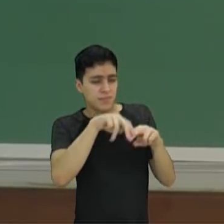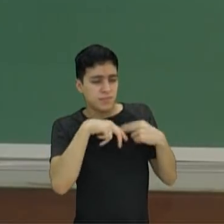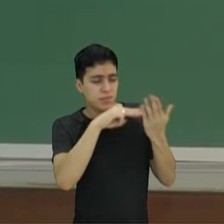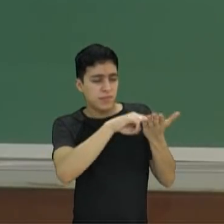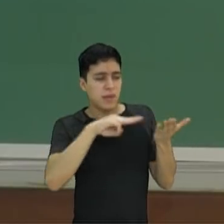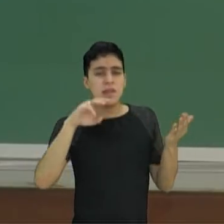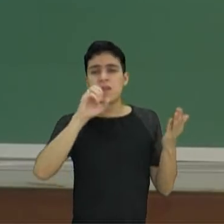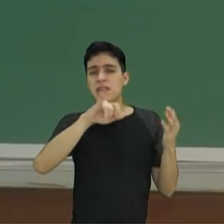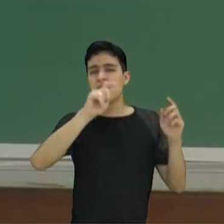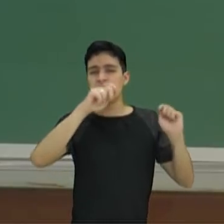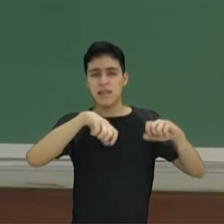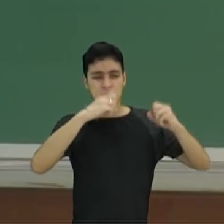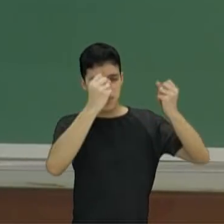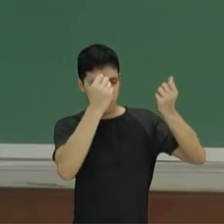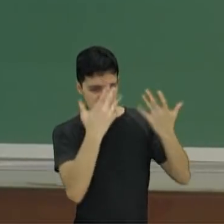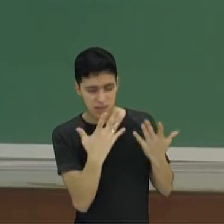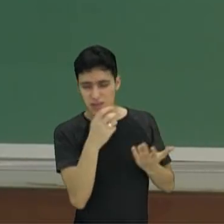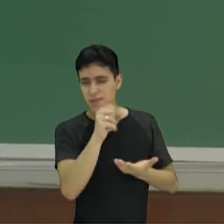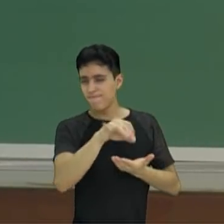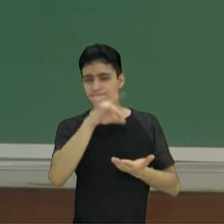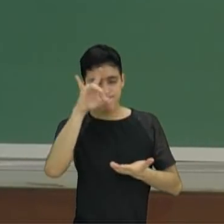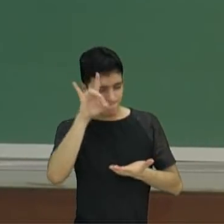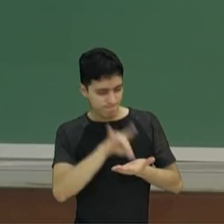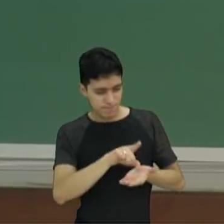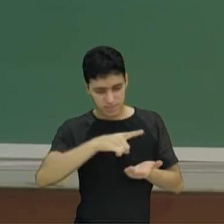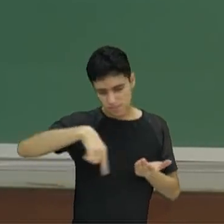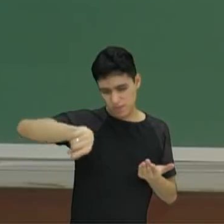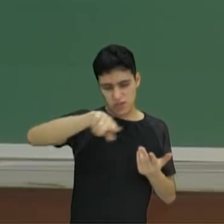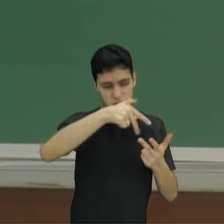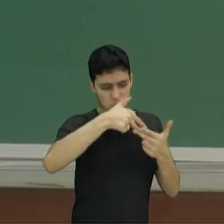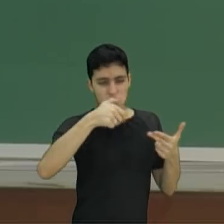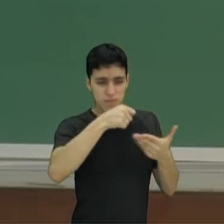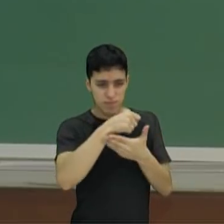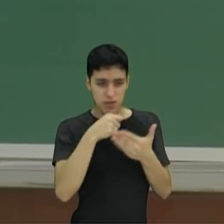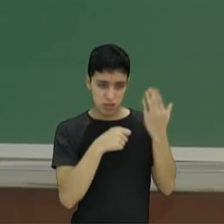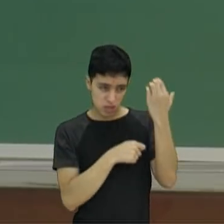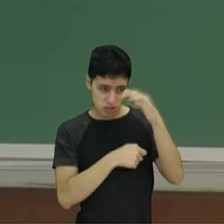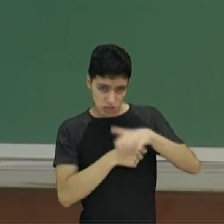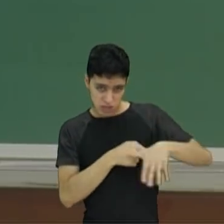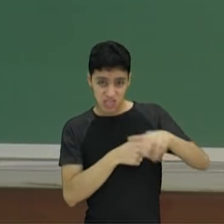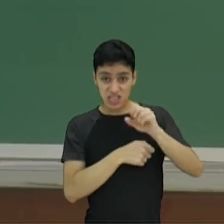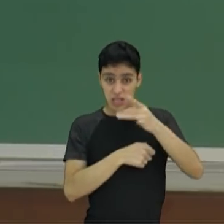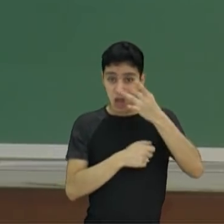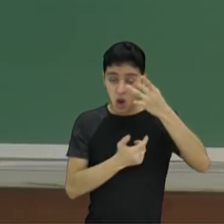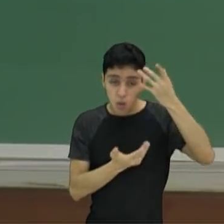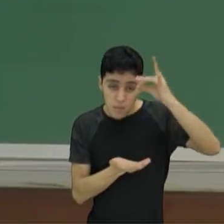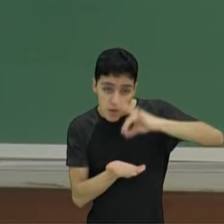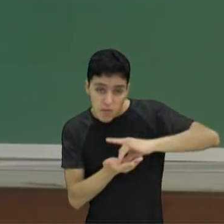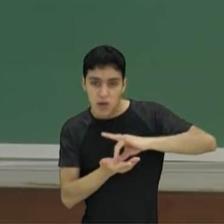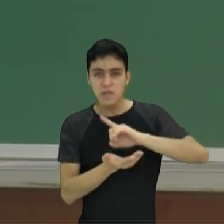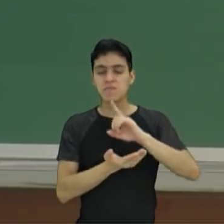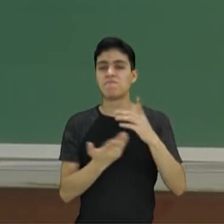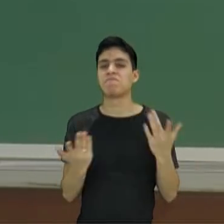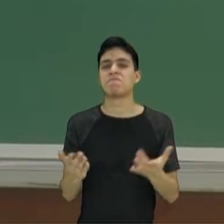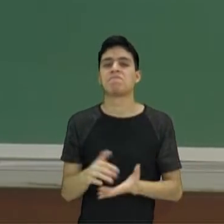se é possível explicar, se realmente aquilo tem uma base científica, se é comprovado aquilo que foi mencionado. Então, essa é a